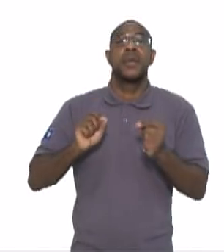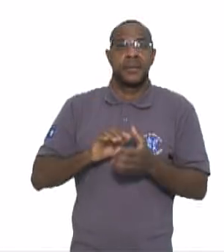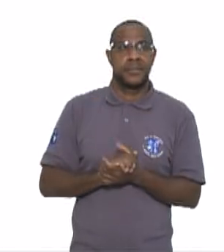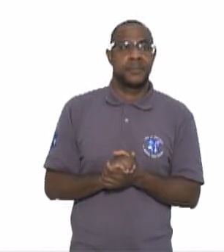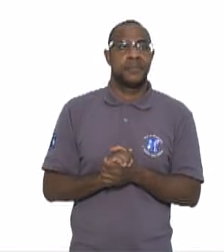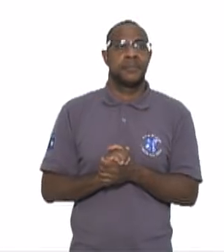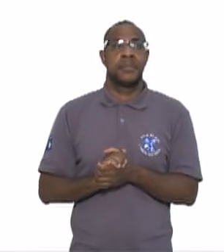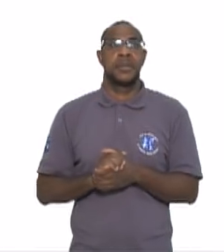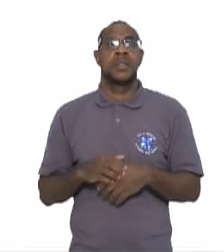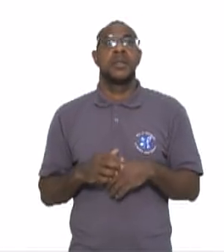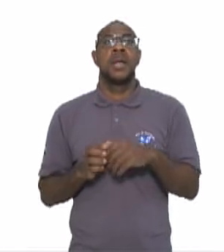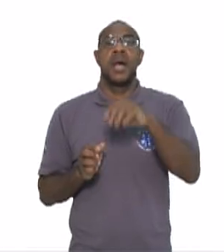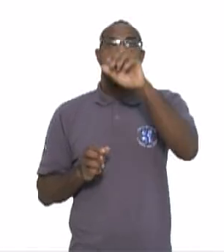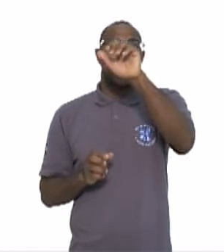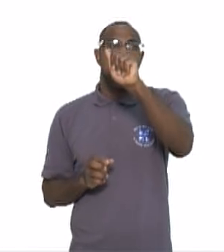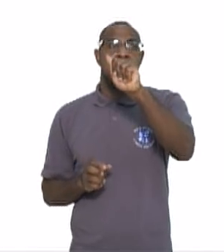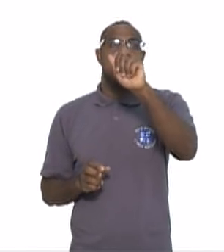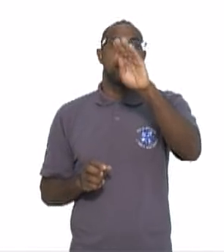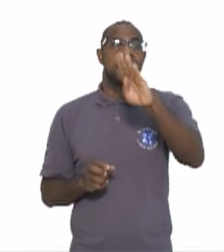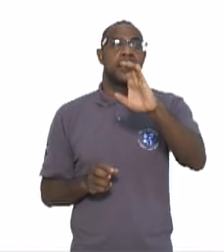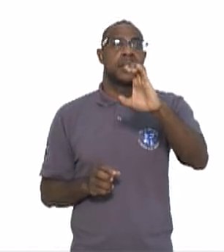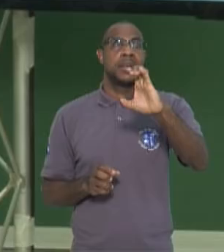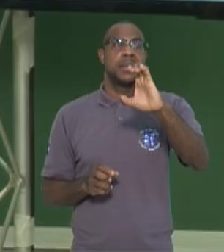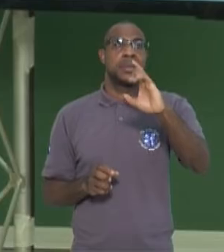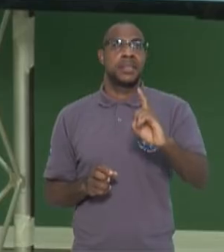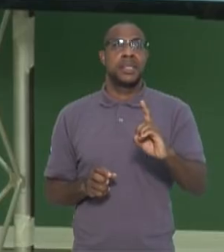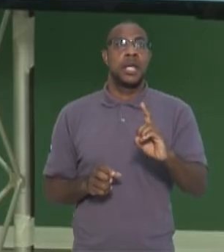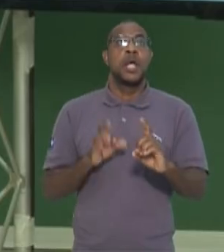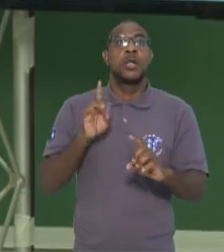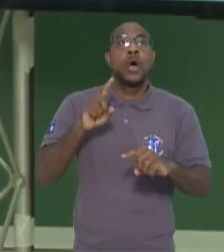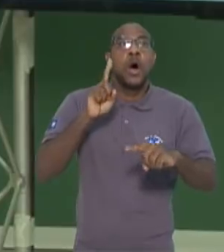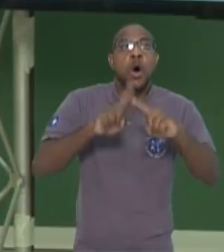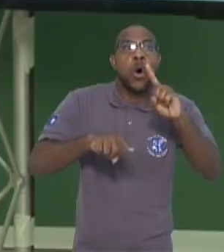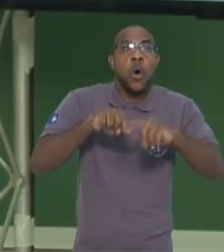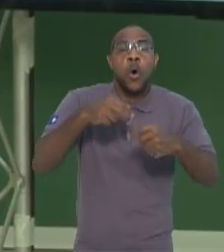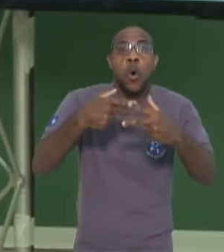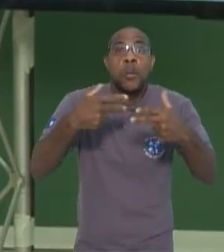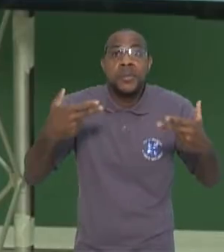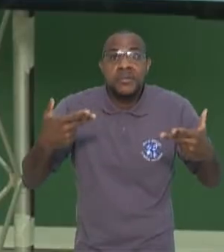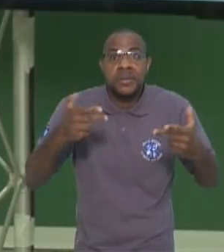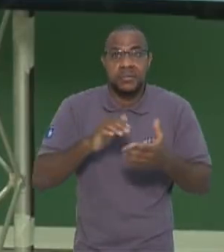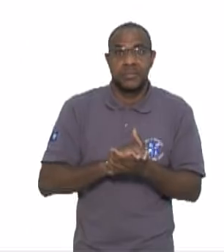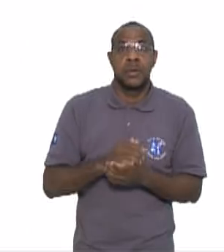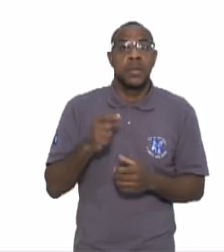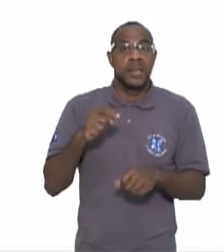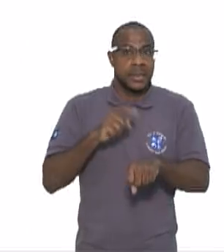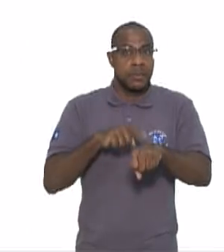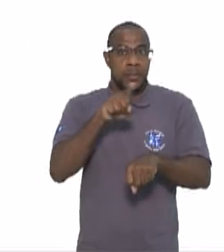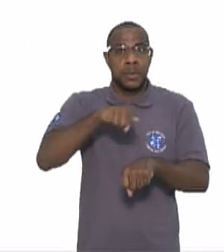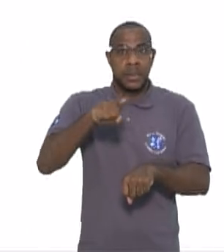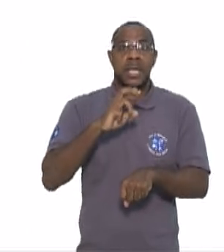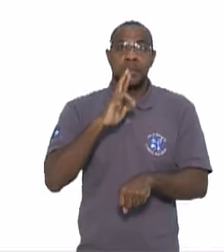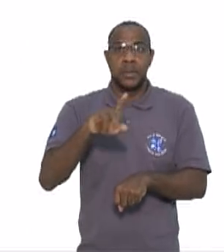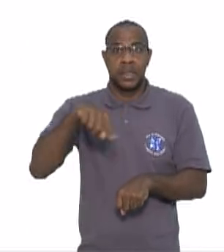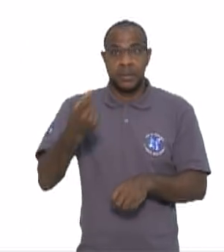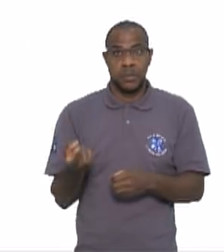Brinquedos, apenas. D. Apenas objetos comuns. Tempo para vocês resolverem e já retornamos.